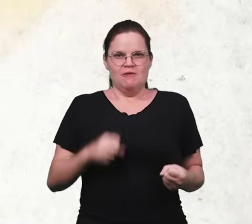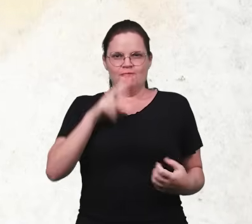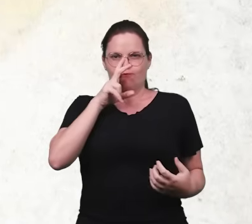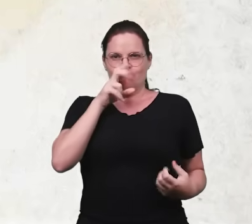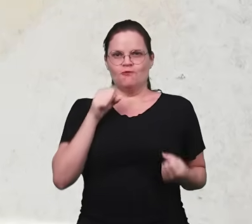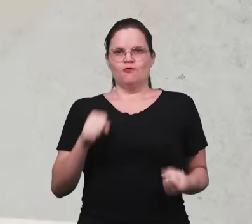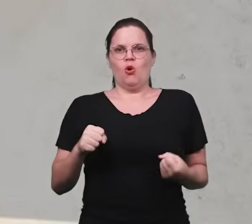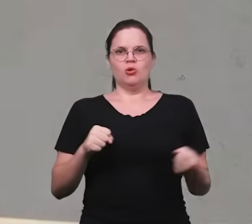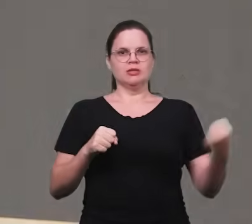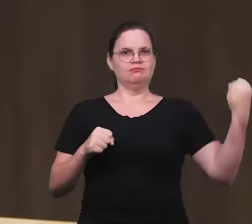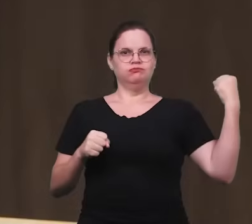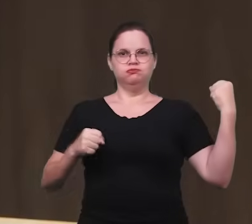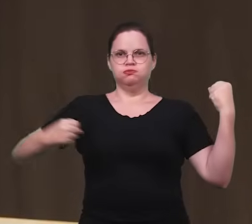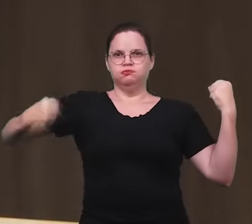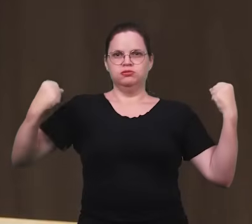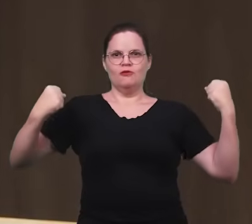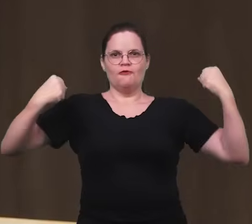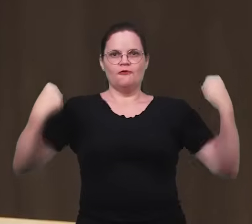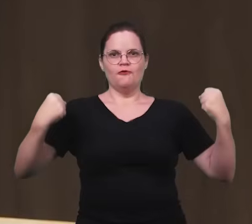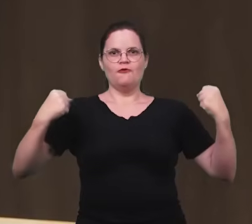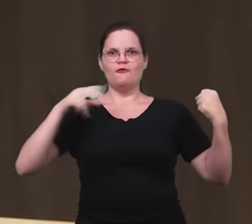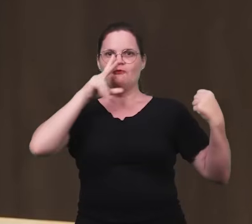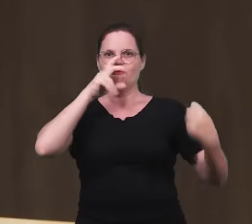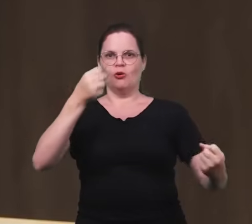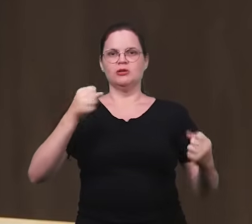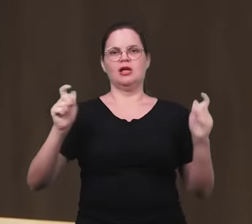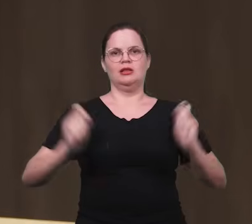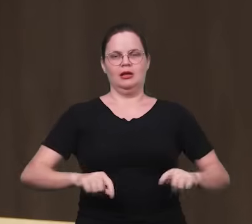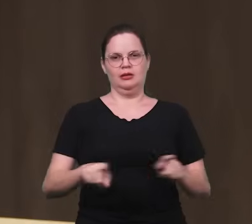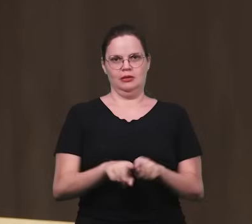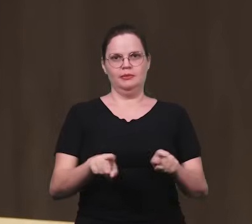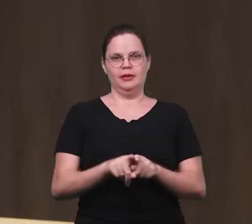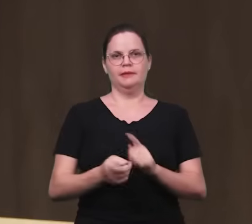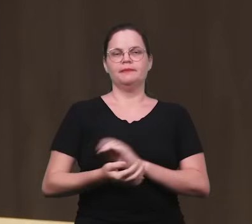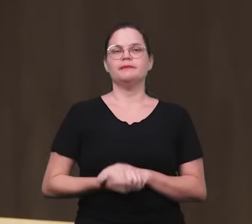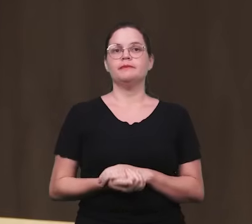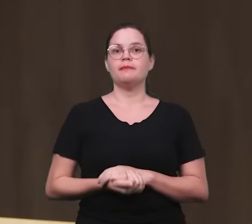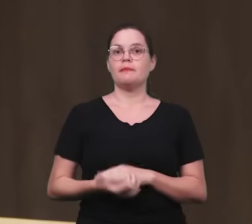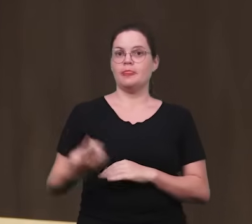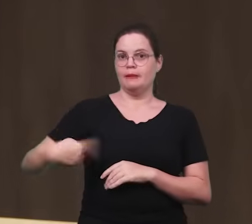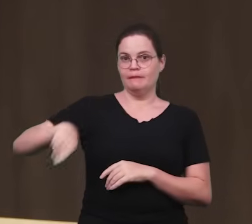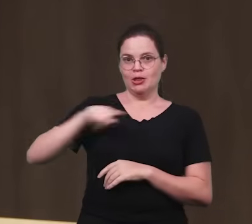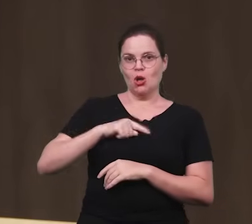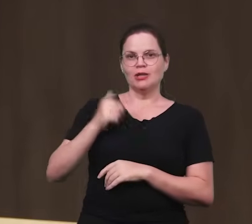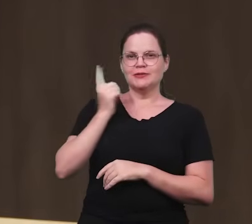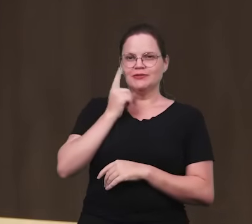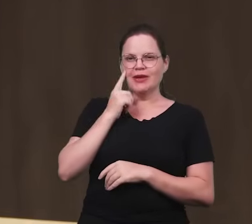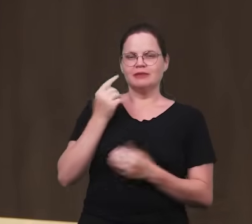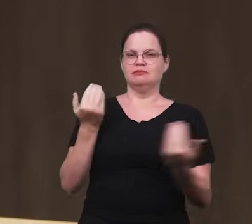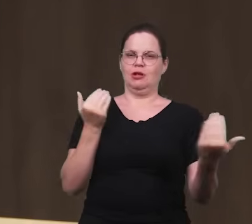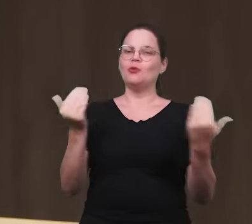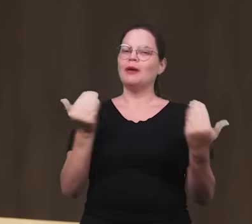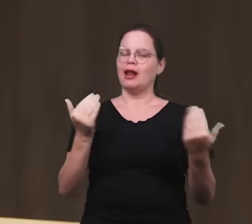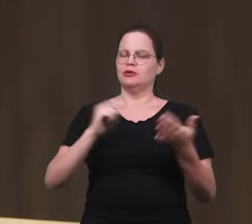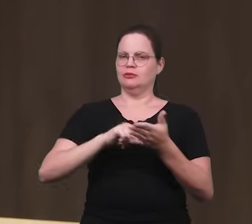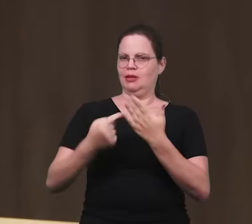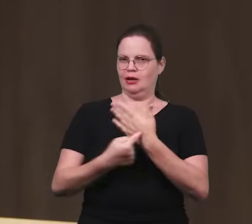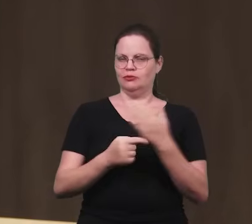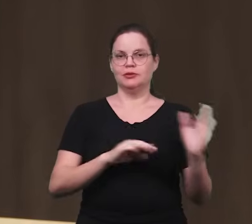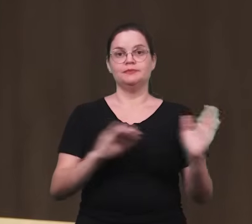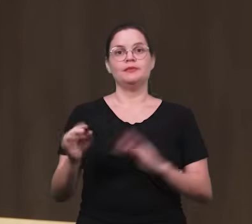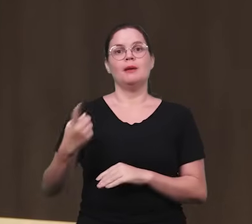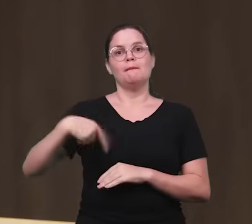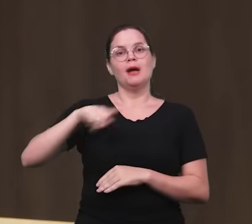os braços. Então, Andréia, para nós nos tornarmos essa mulher virtuosa, conforme